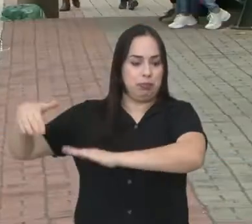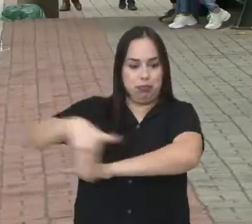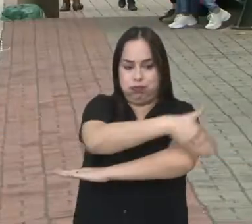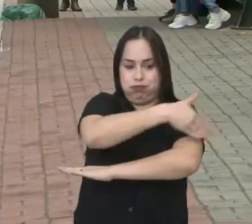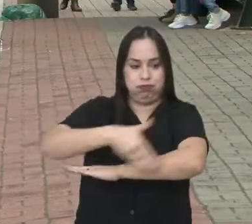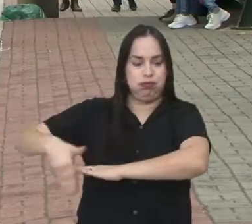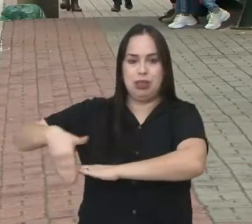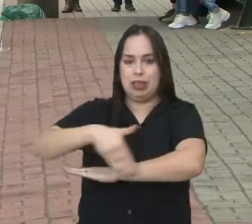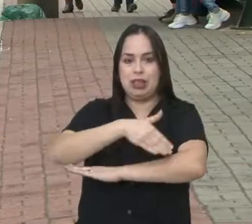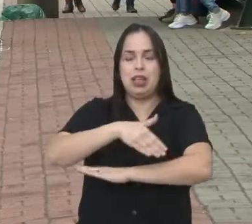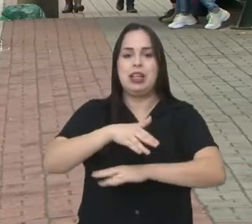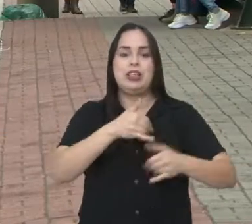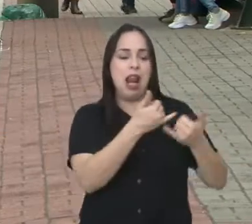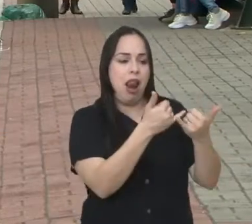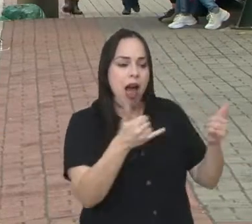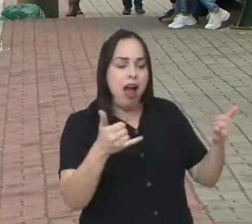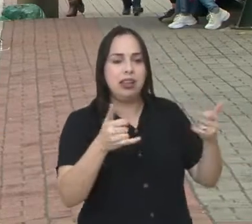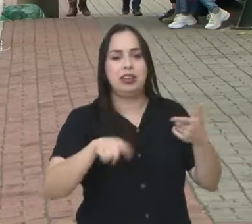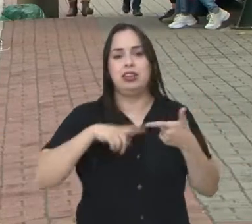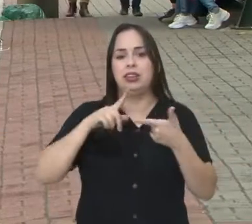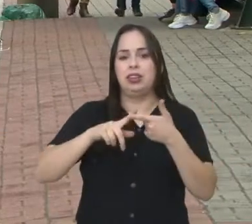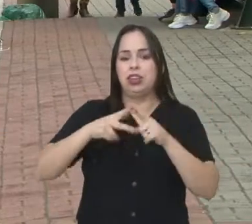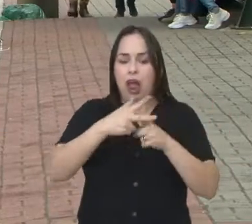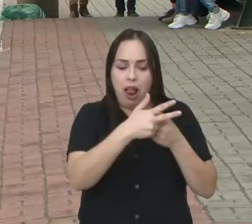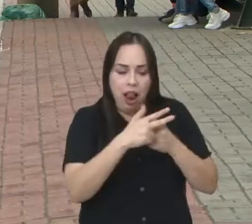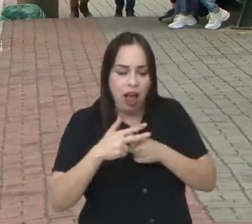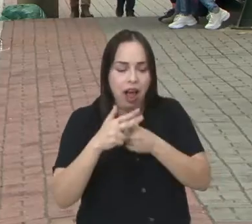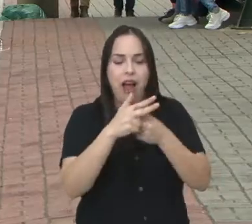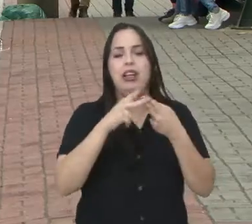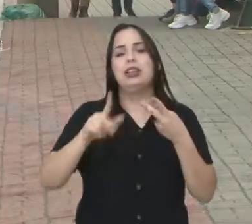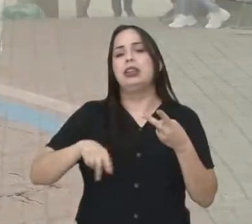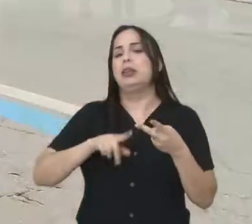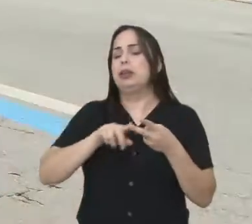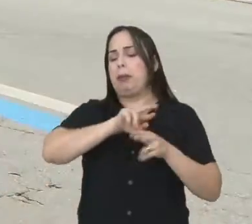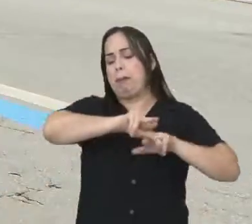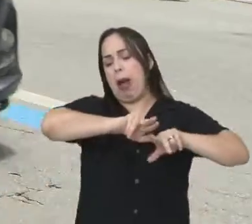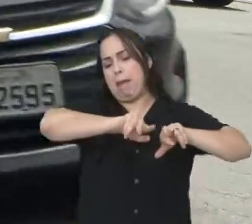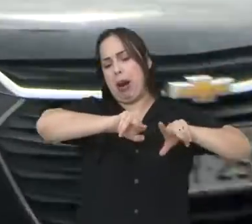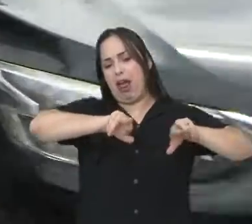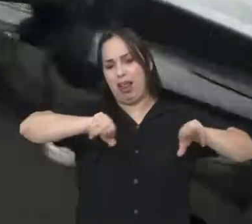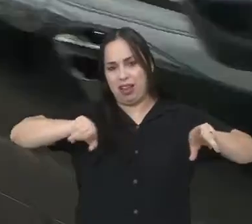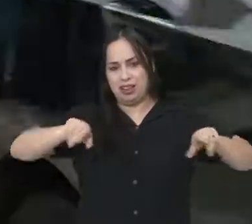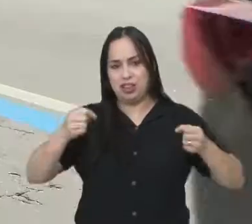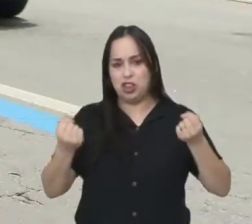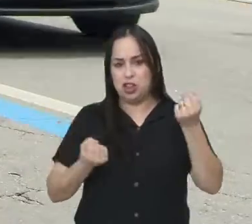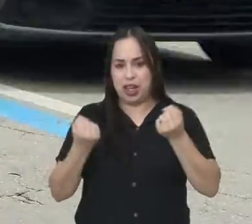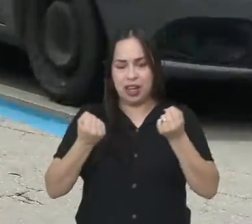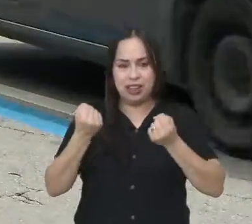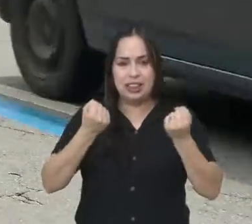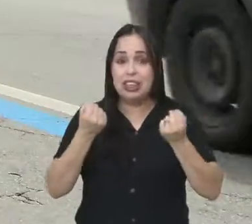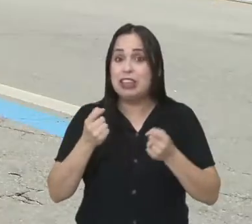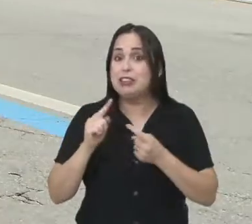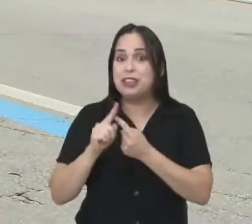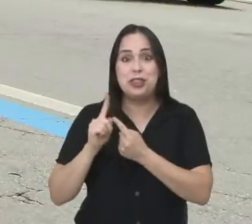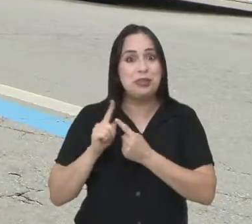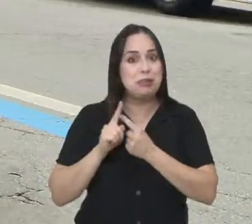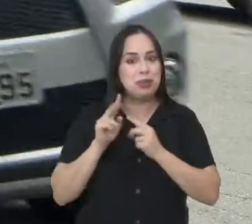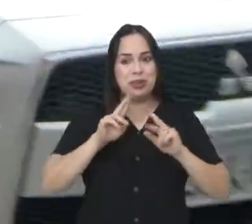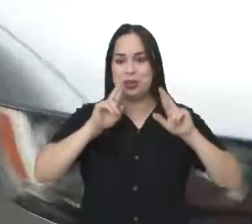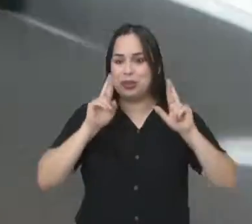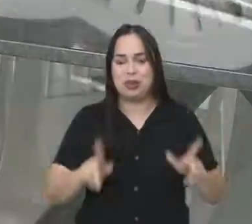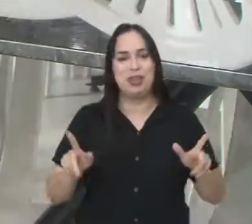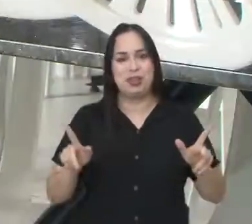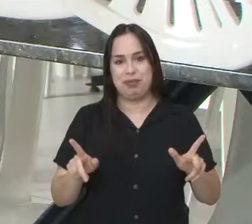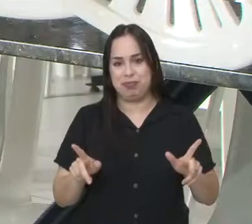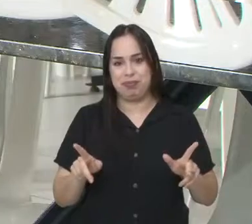É parte de elétrica, parte de hidráulica, parte de mecânica, todos os tipos de comércio está aqui no São Dimas.